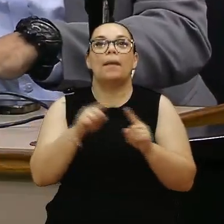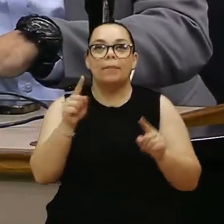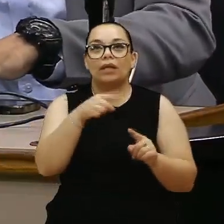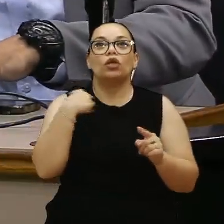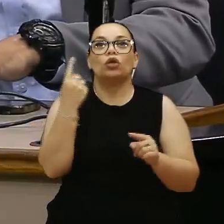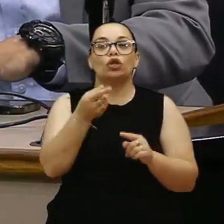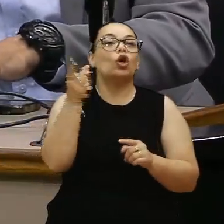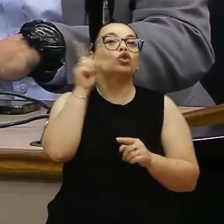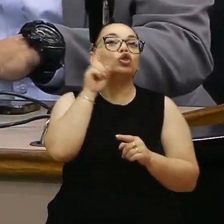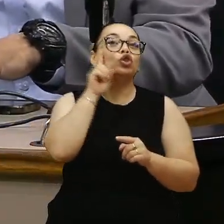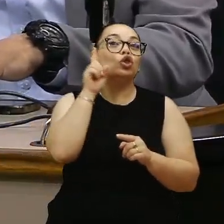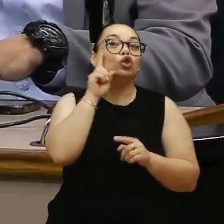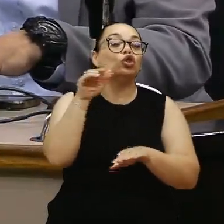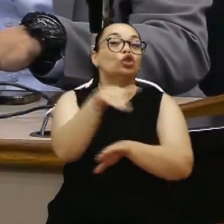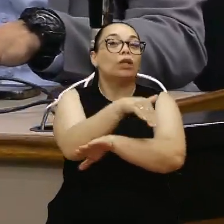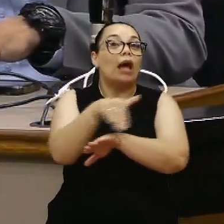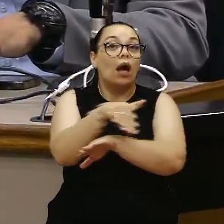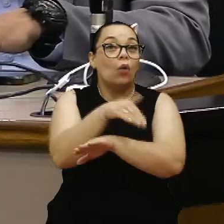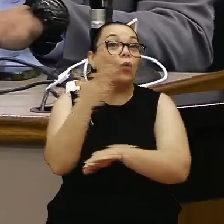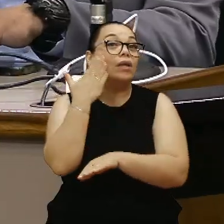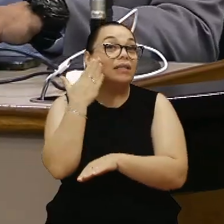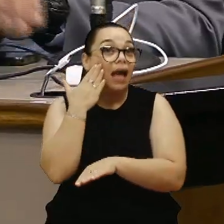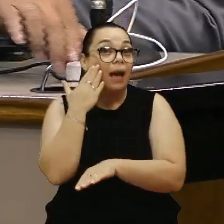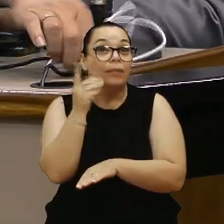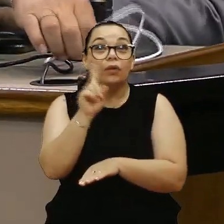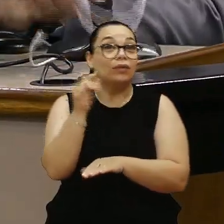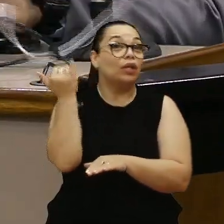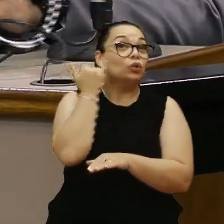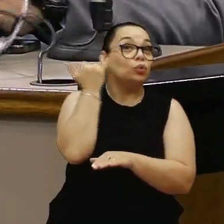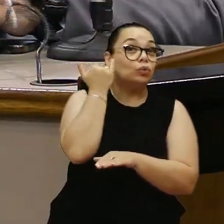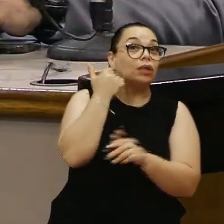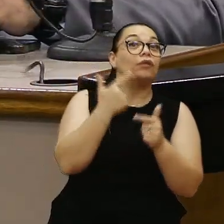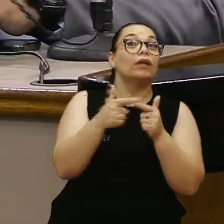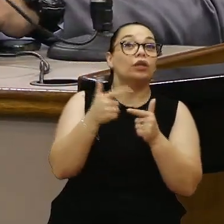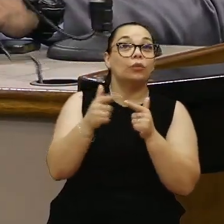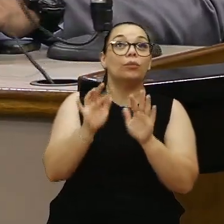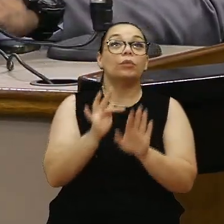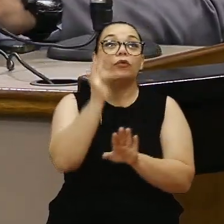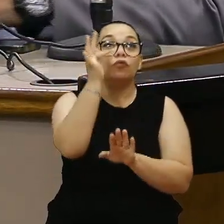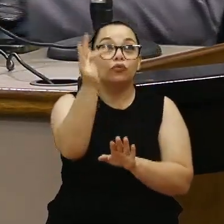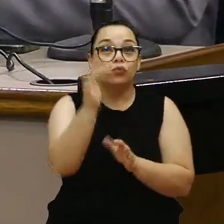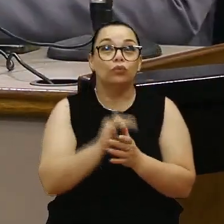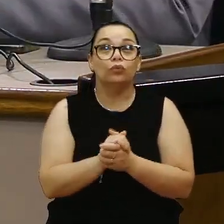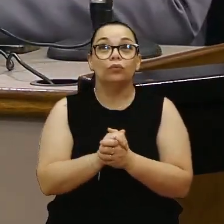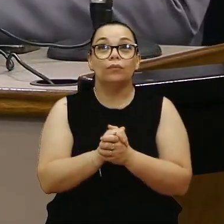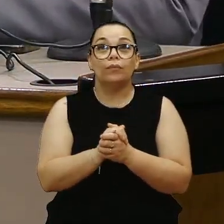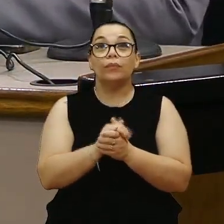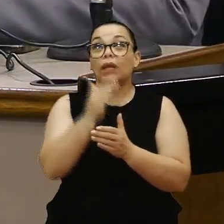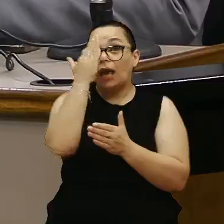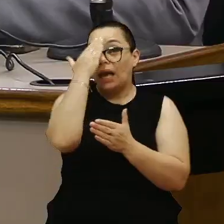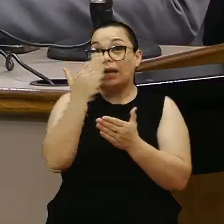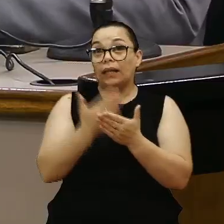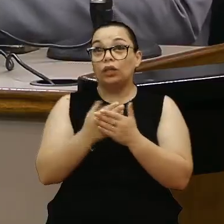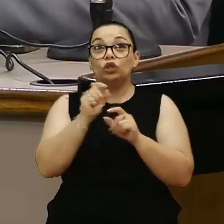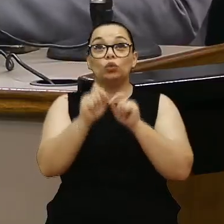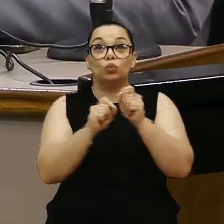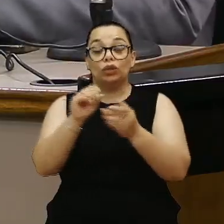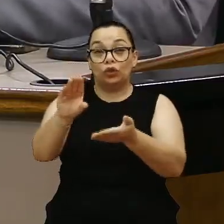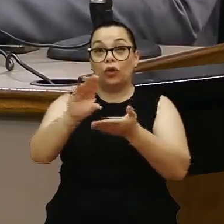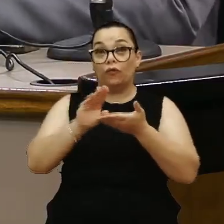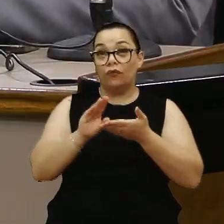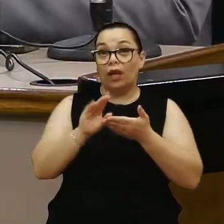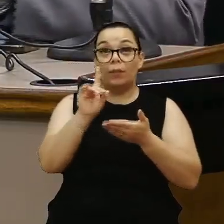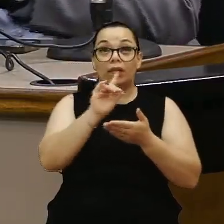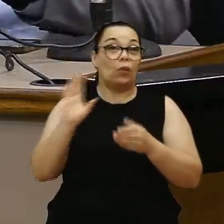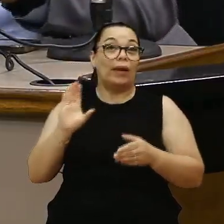gente ouve todos os dias na rua e quem não está escutando vai ter um problema ali na frente. Eu acredito que a questão do subsídio, ela